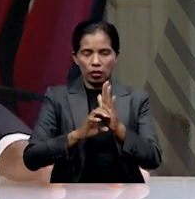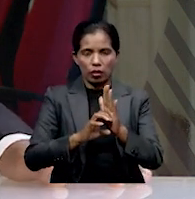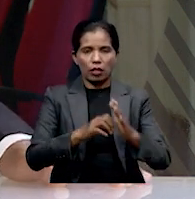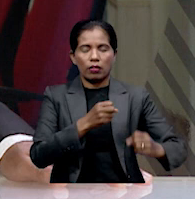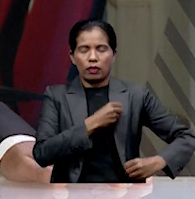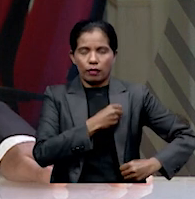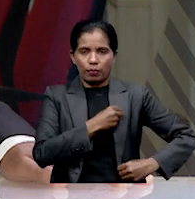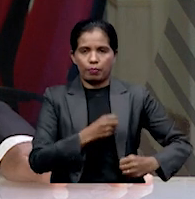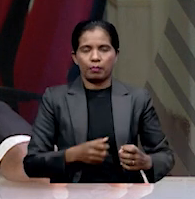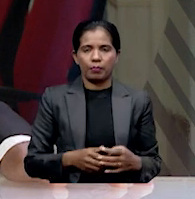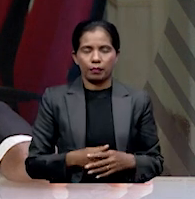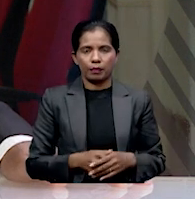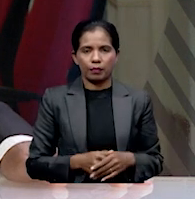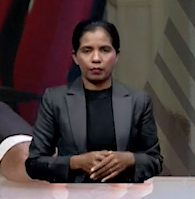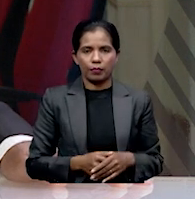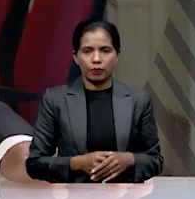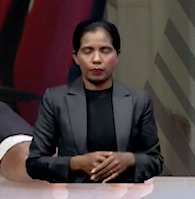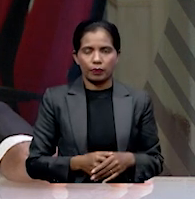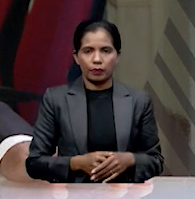FFDTL.